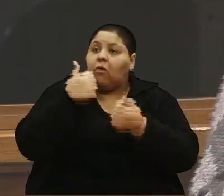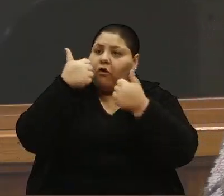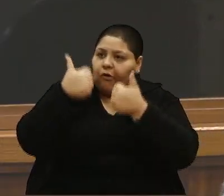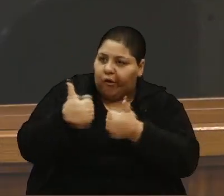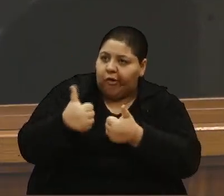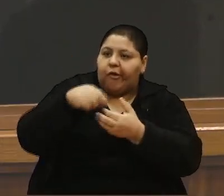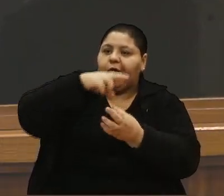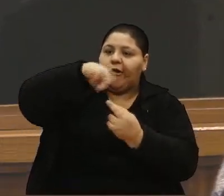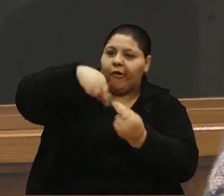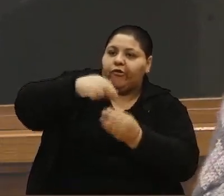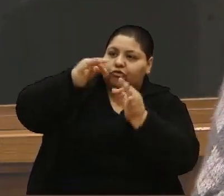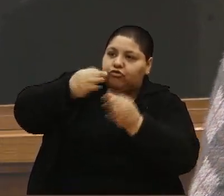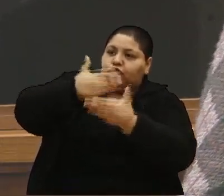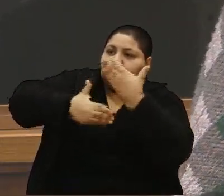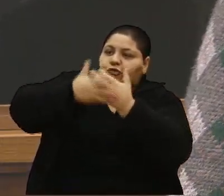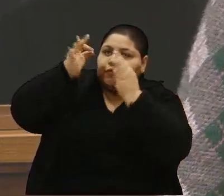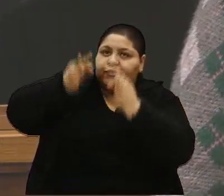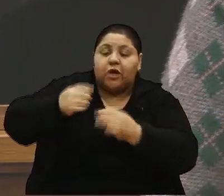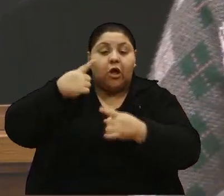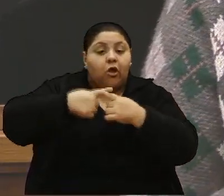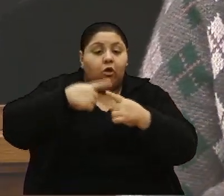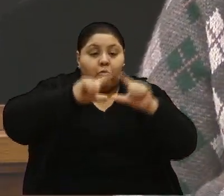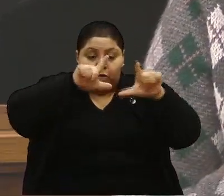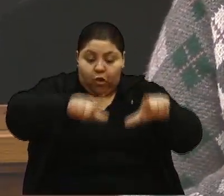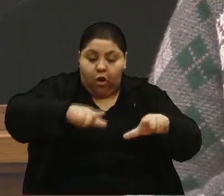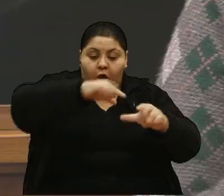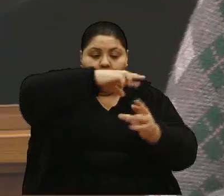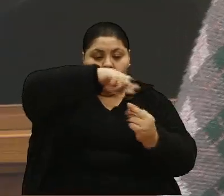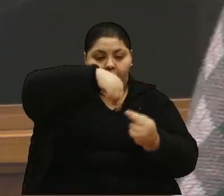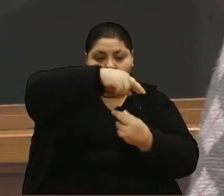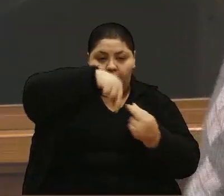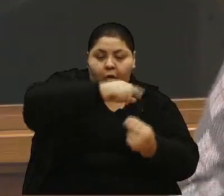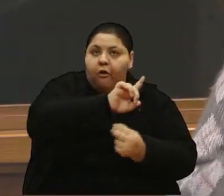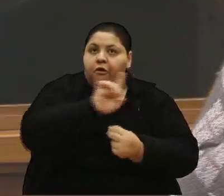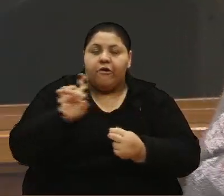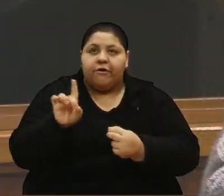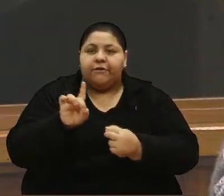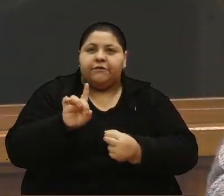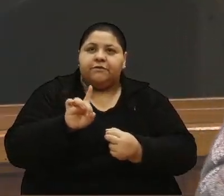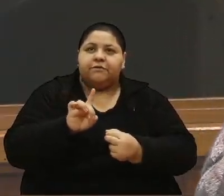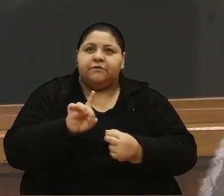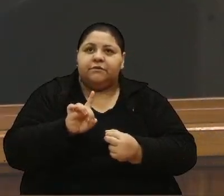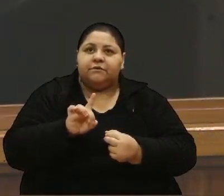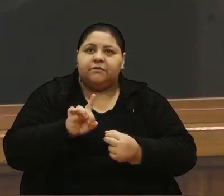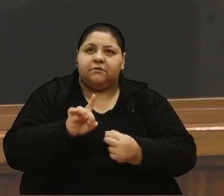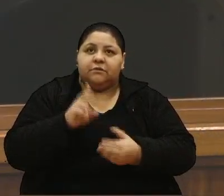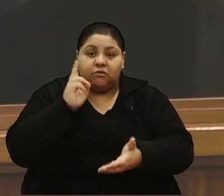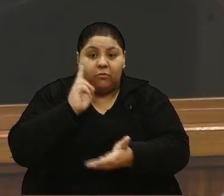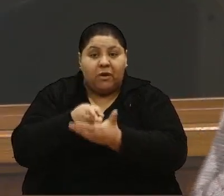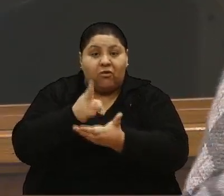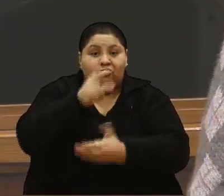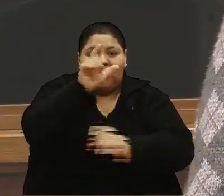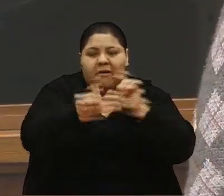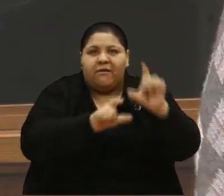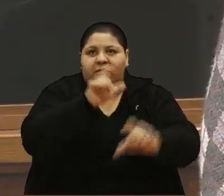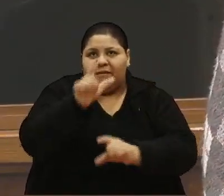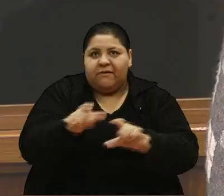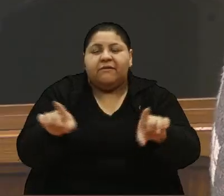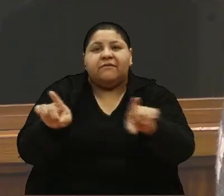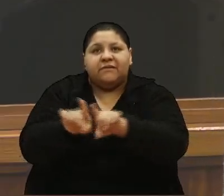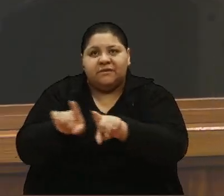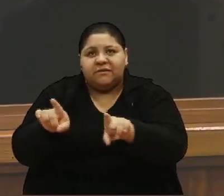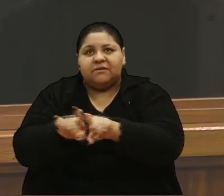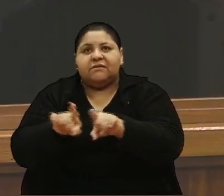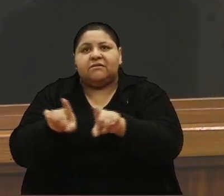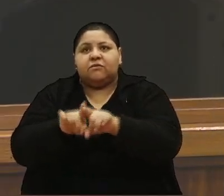as reciclagens, porque as reciclagens, elas não só servem para manter a pessoa, elas servem, inclusive,